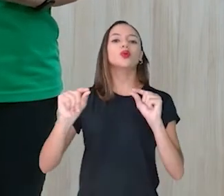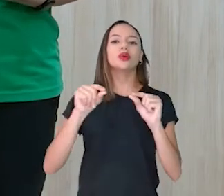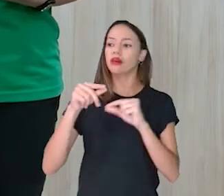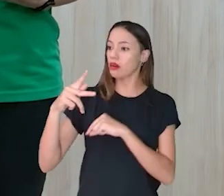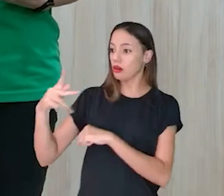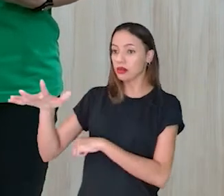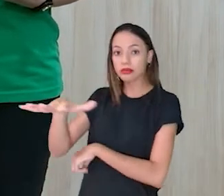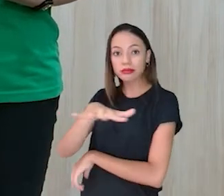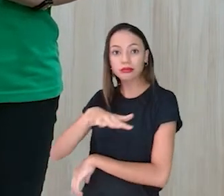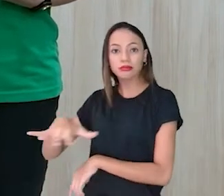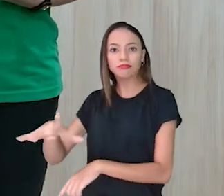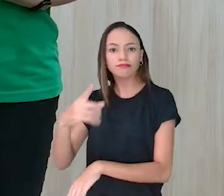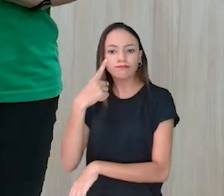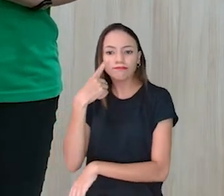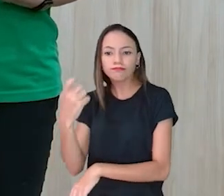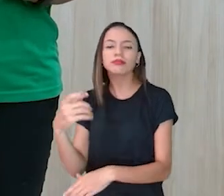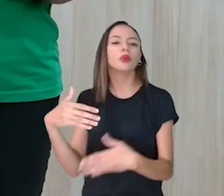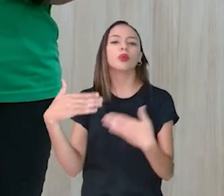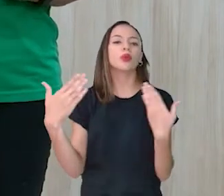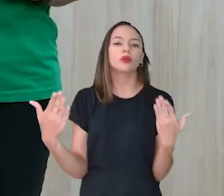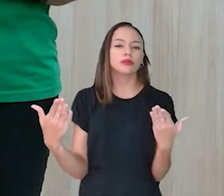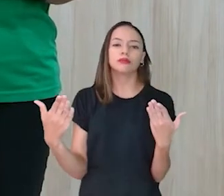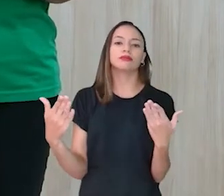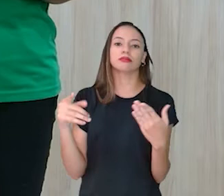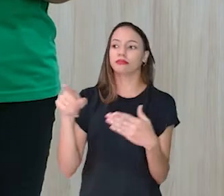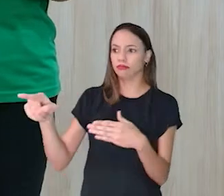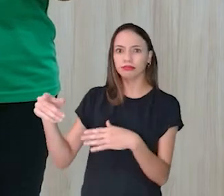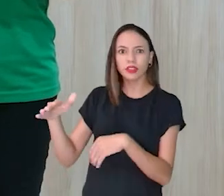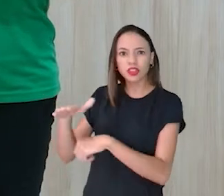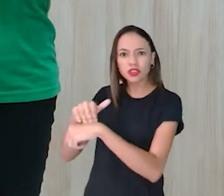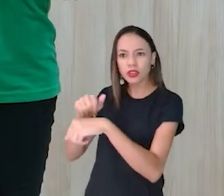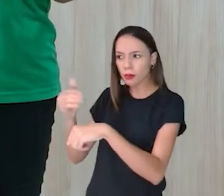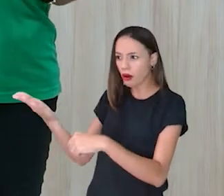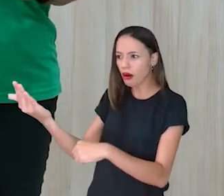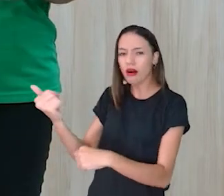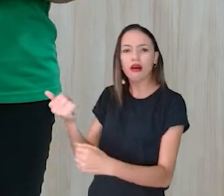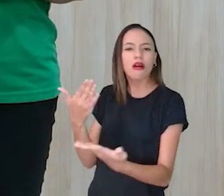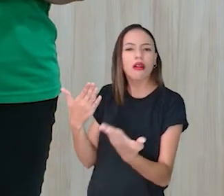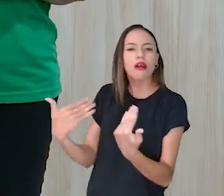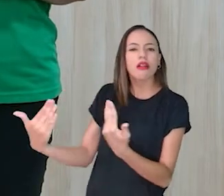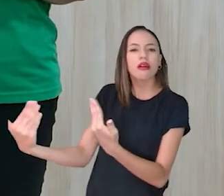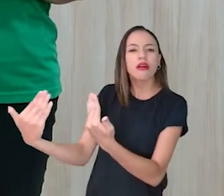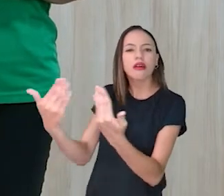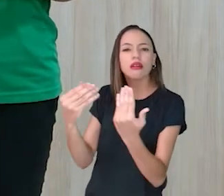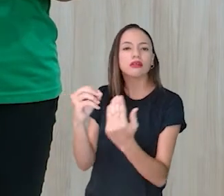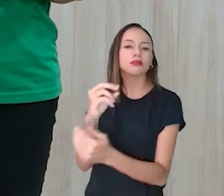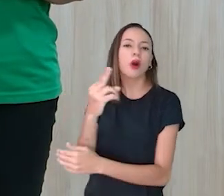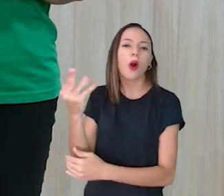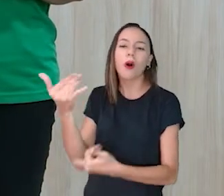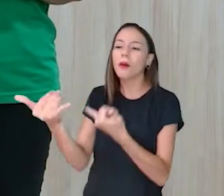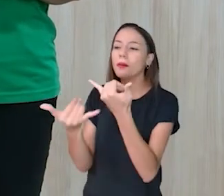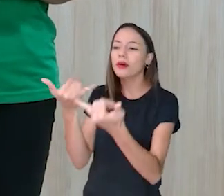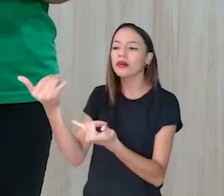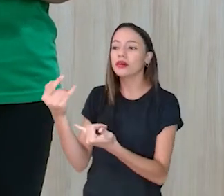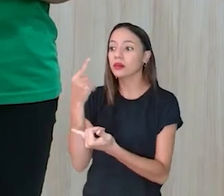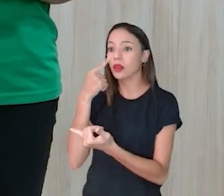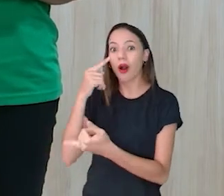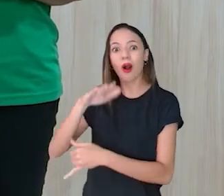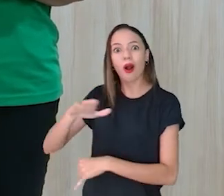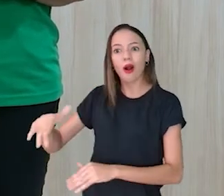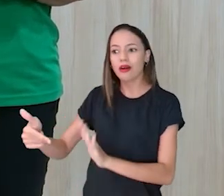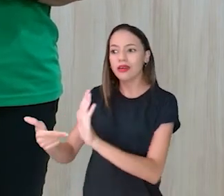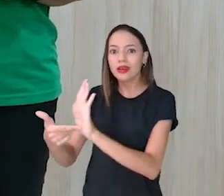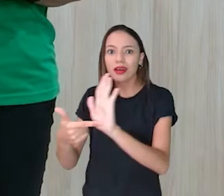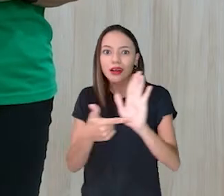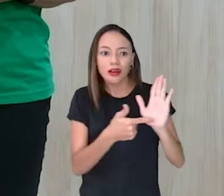de interesse dela? Então ali chamar ele para uma conversa ou para uma brincadeira ou mostrar um